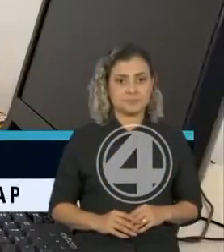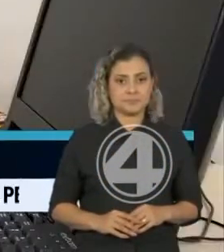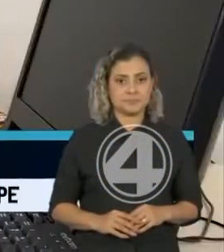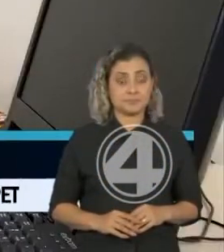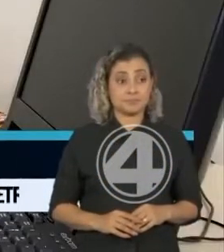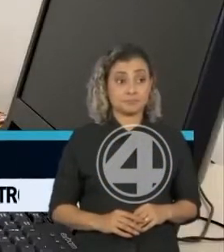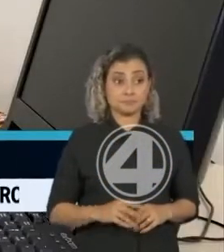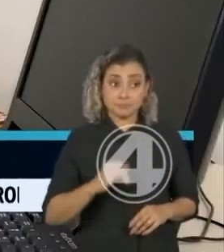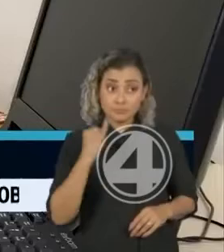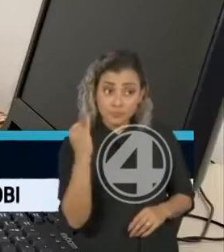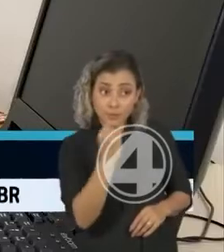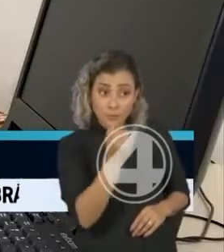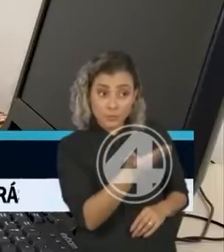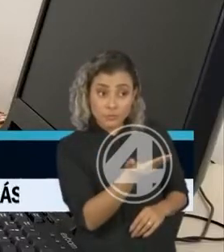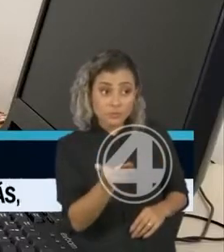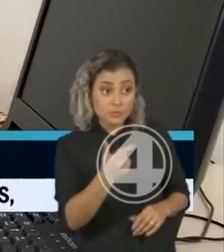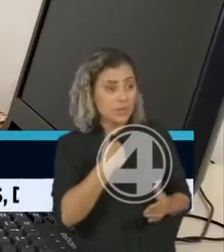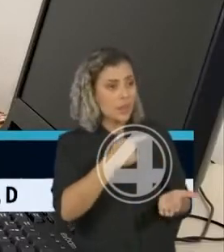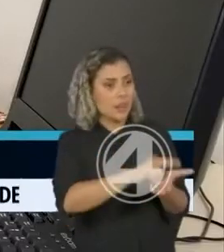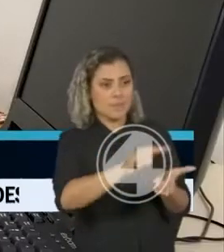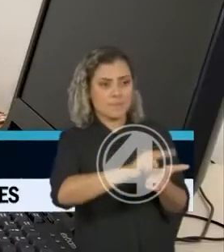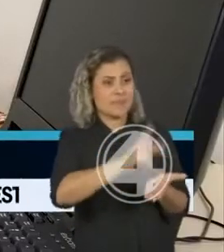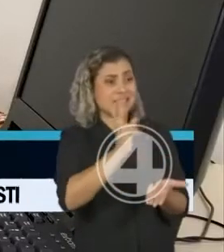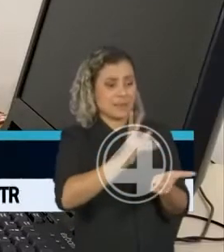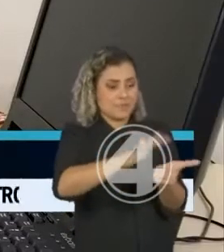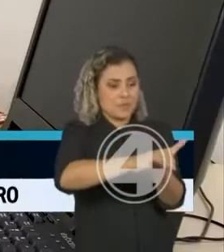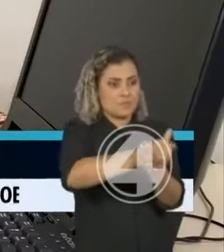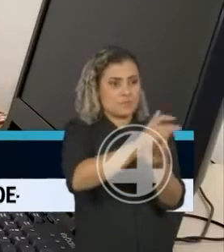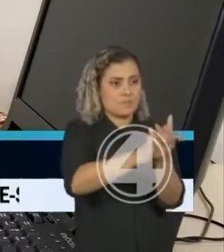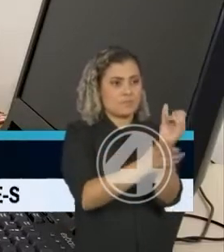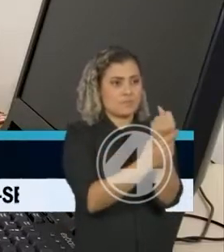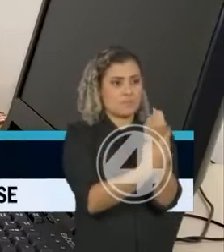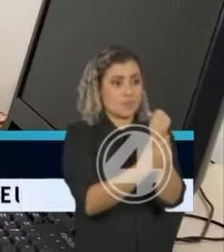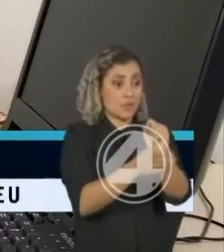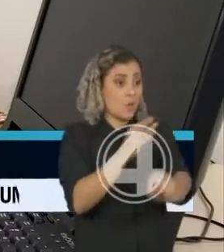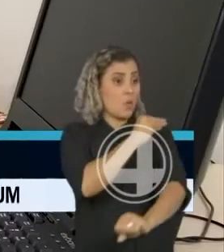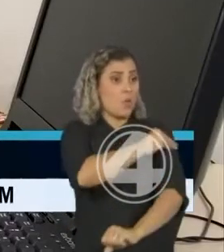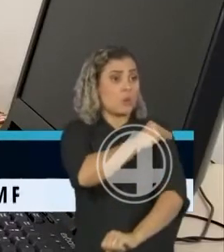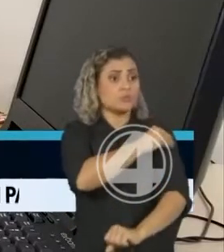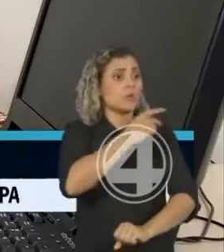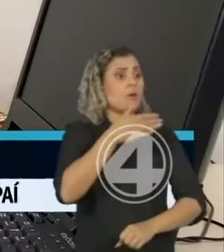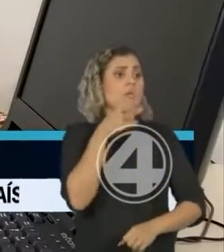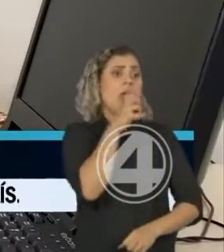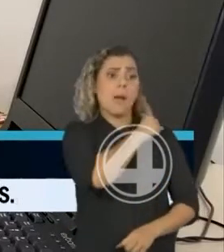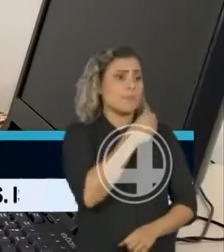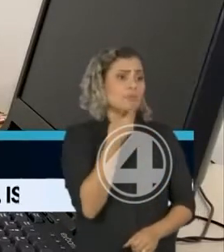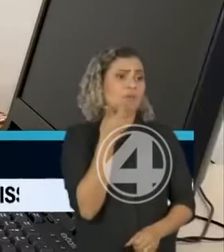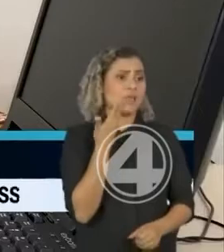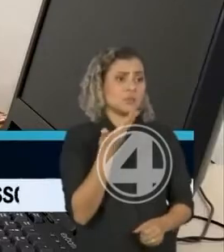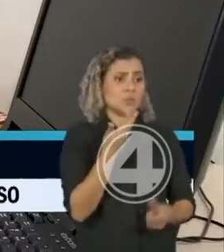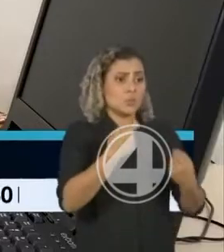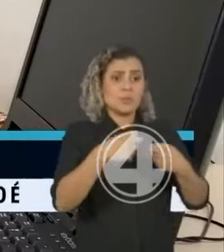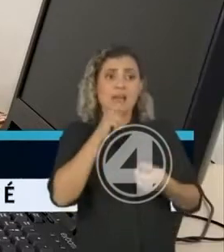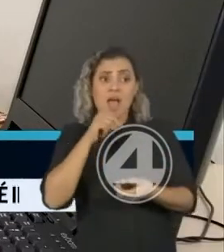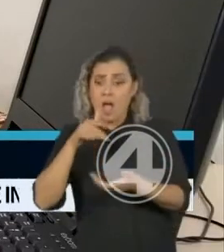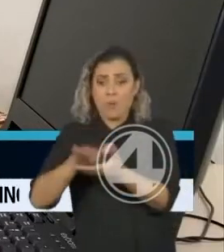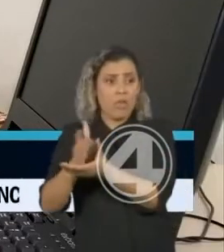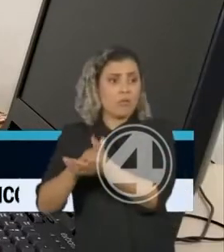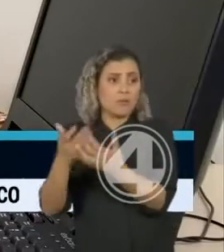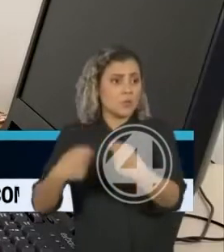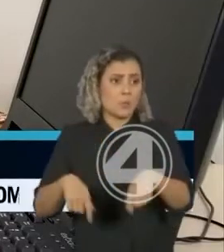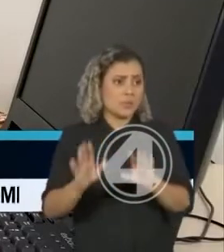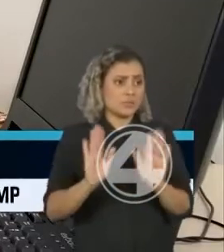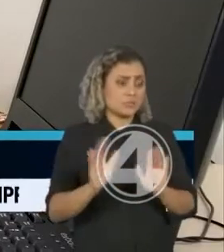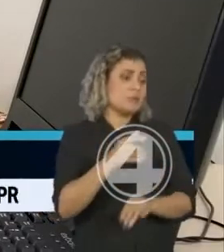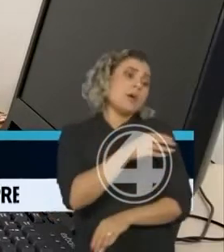o importante é você higienizar as suas mãos o álcool gel ele é muito mais prático porque ele é mais fácil você não precisa de água não precisa de